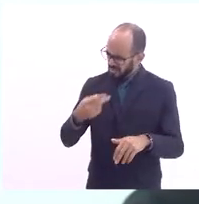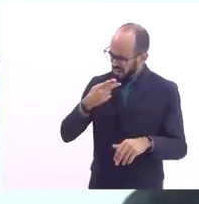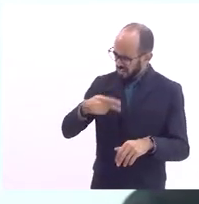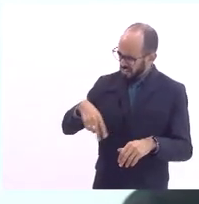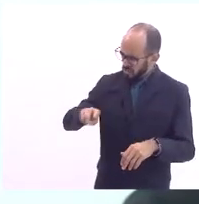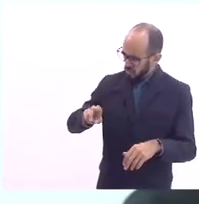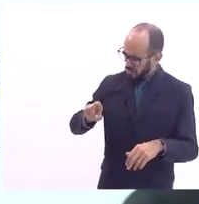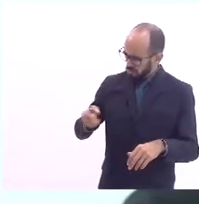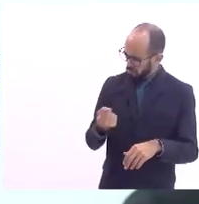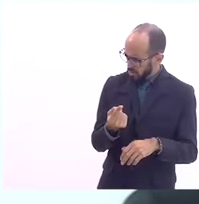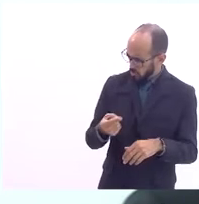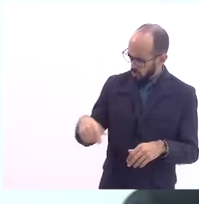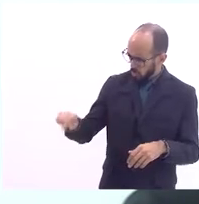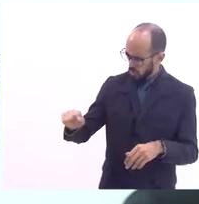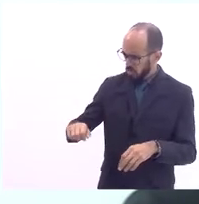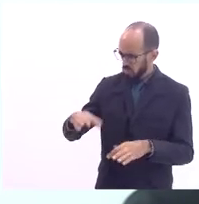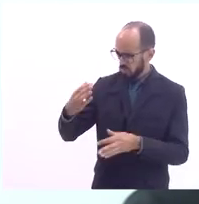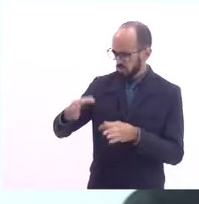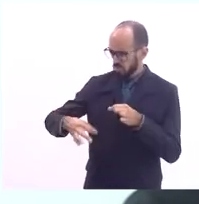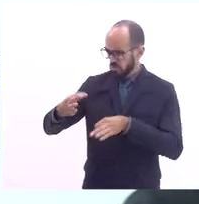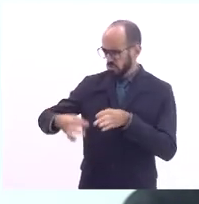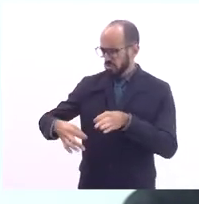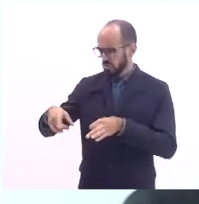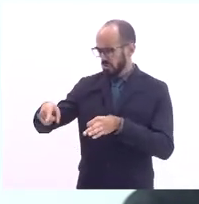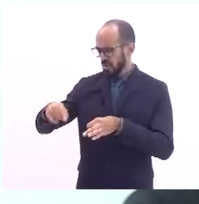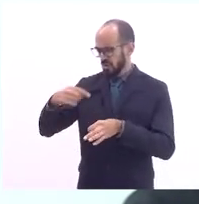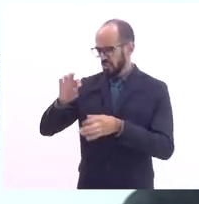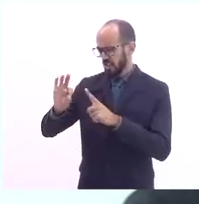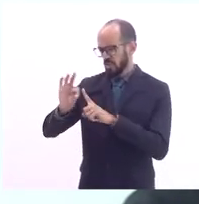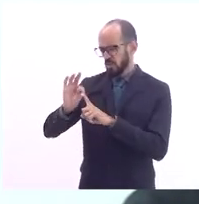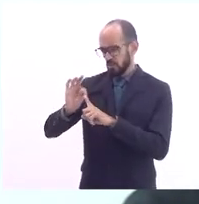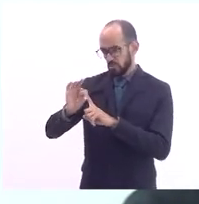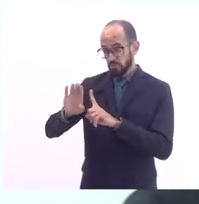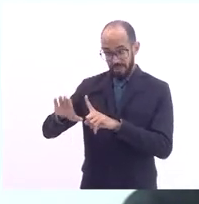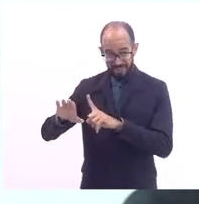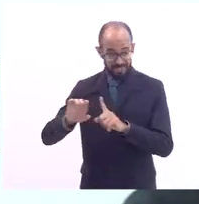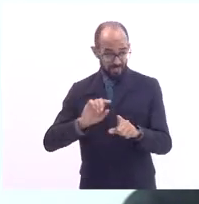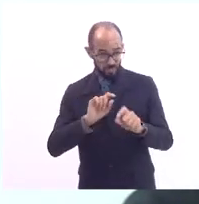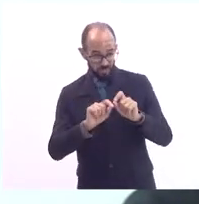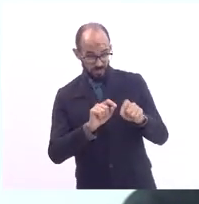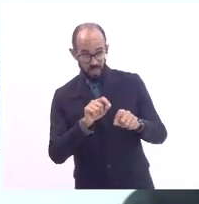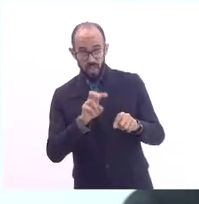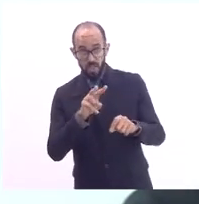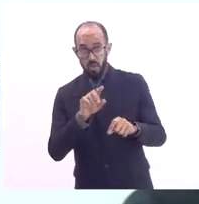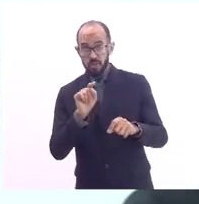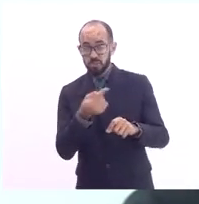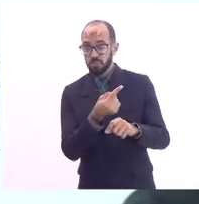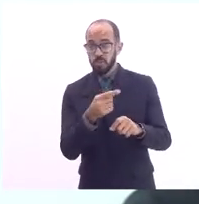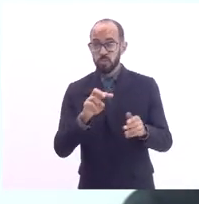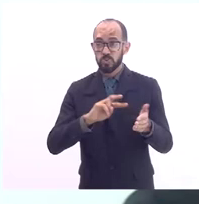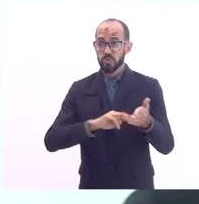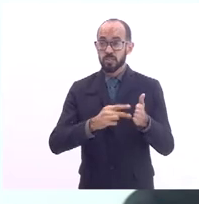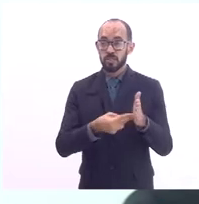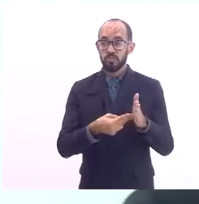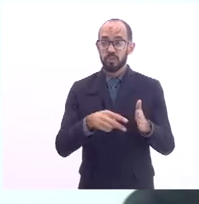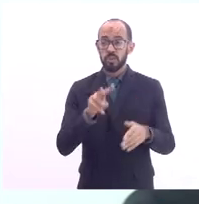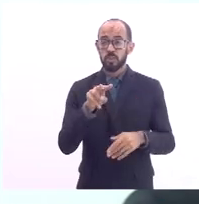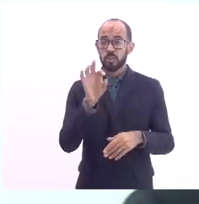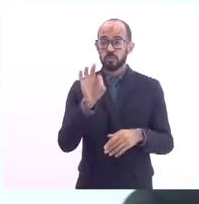anos judicializados em Teresópolis? Só que 2 mil já está representando 2%.